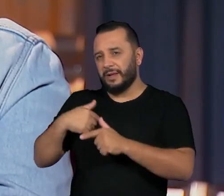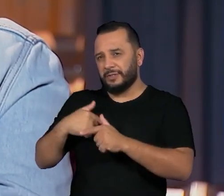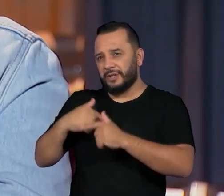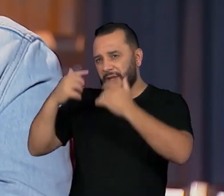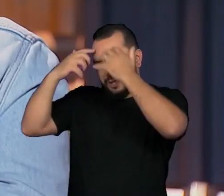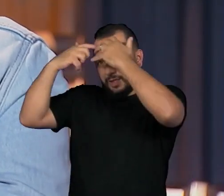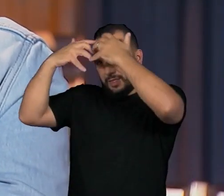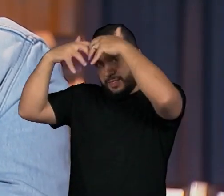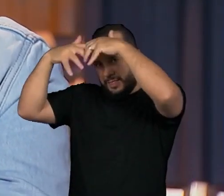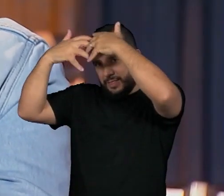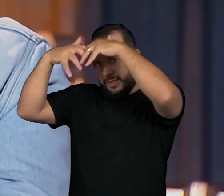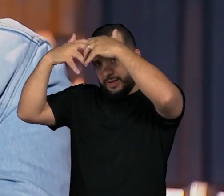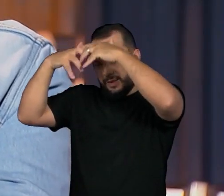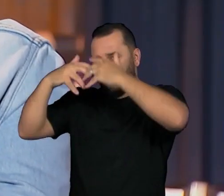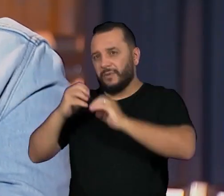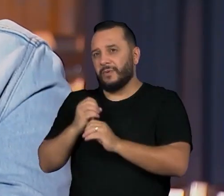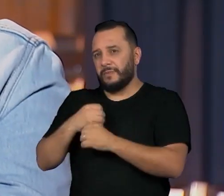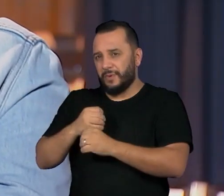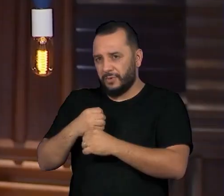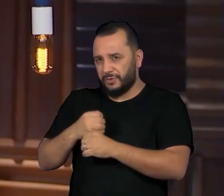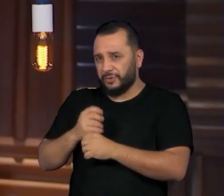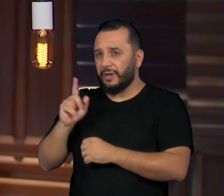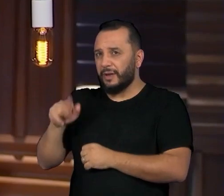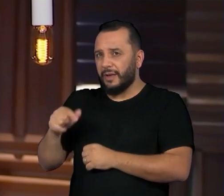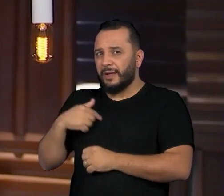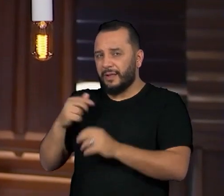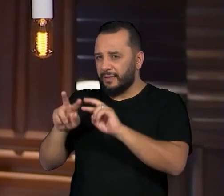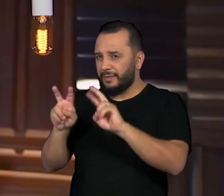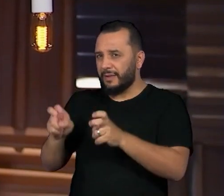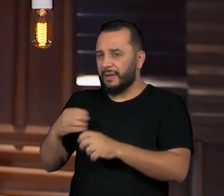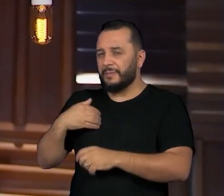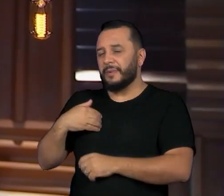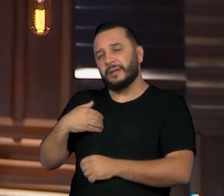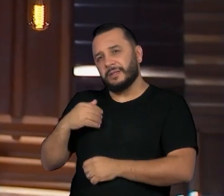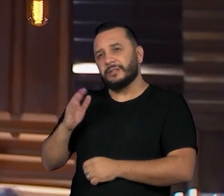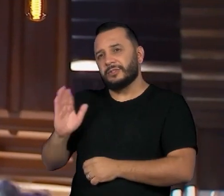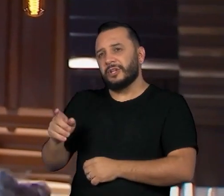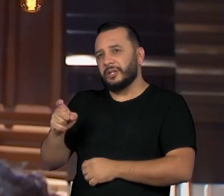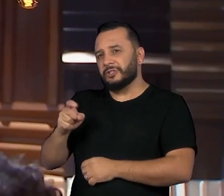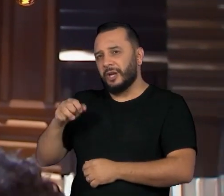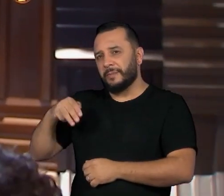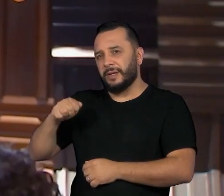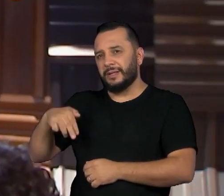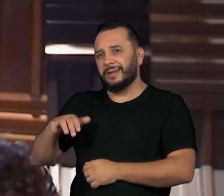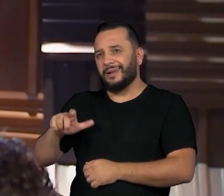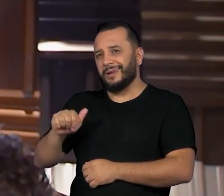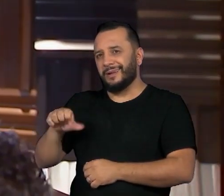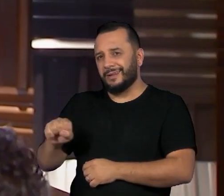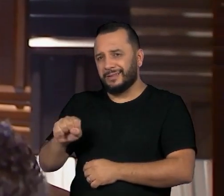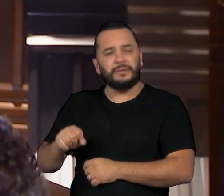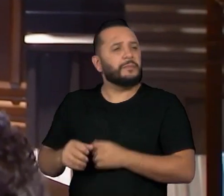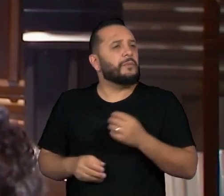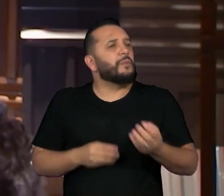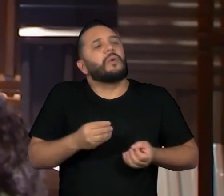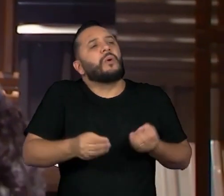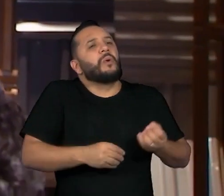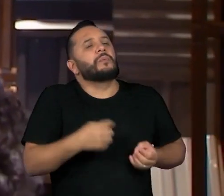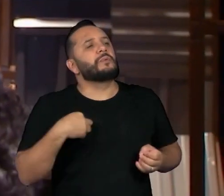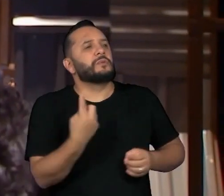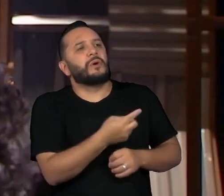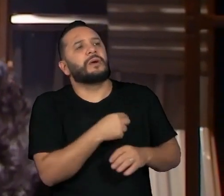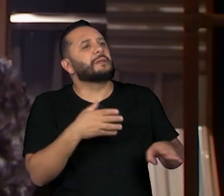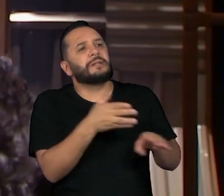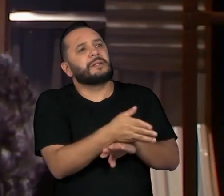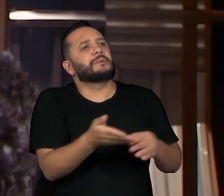em questões que são questões xamânicas e questões chamou xamânicas que estamos entrando